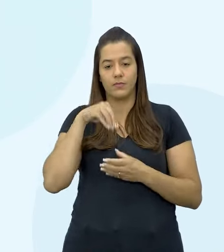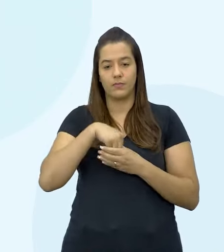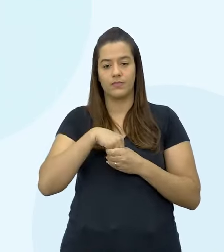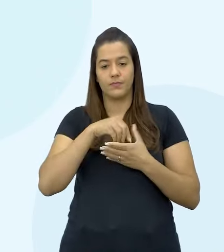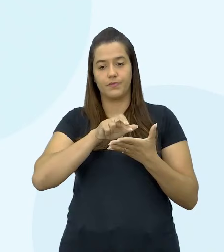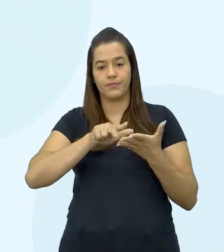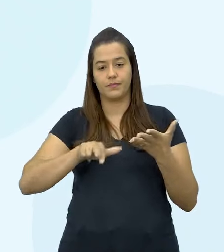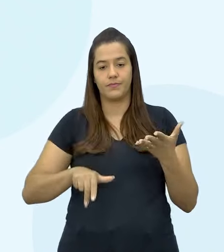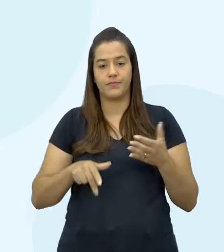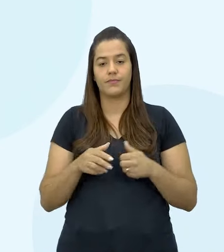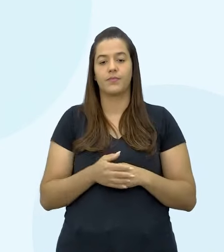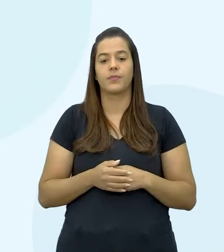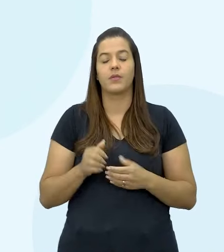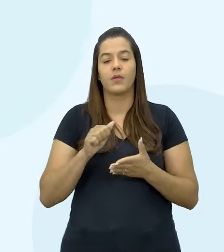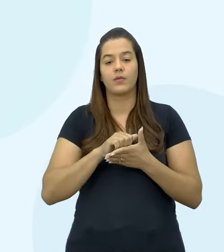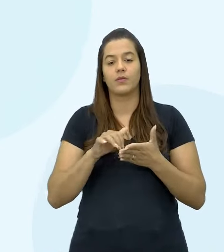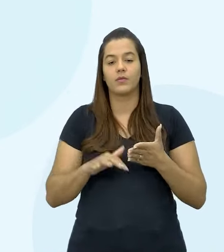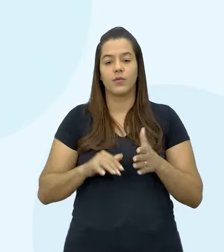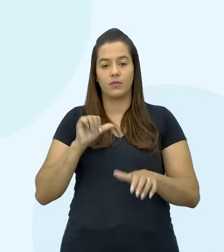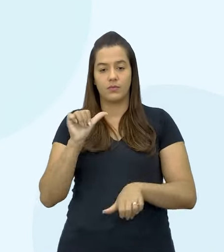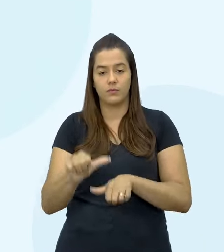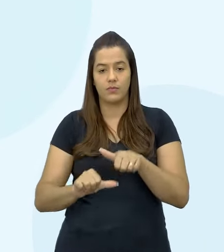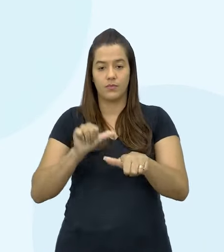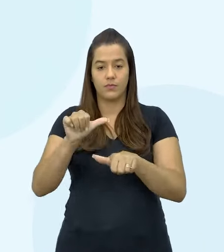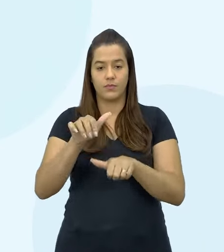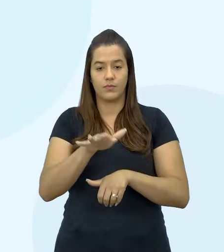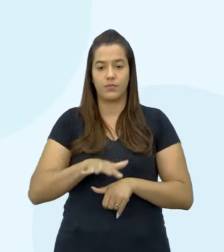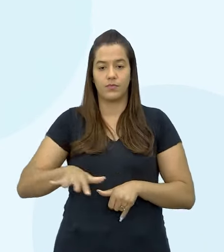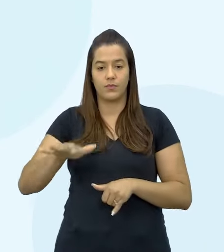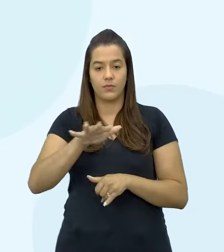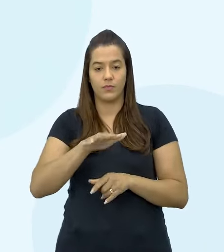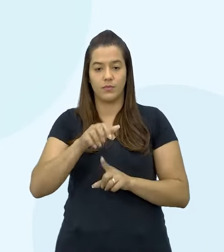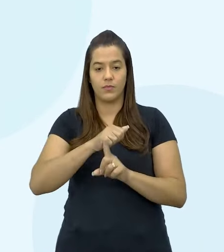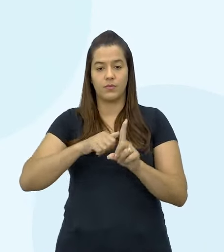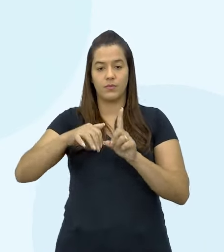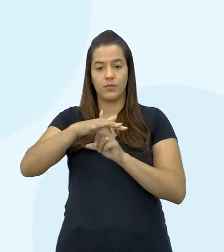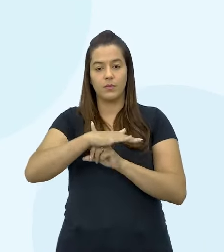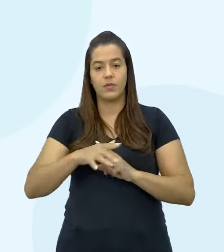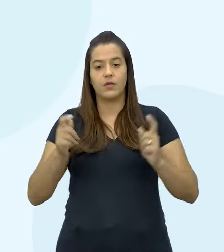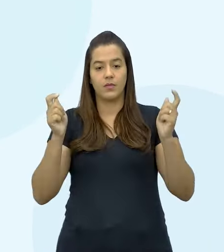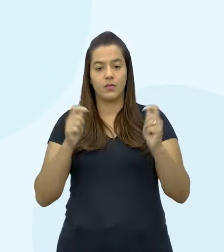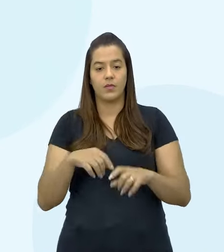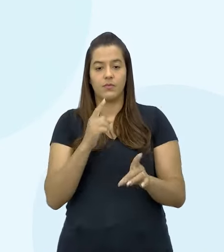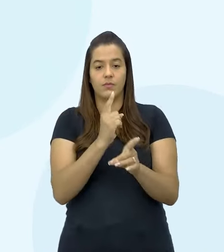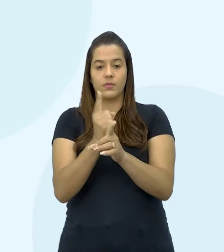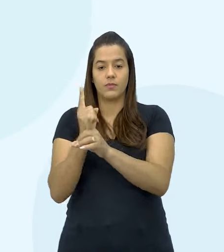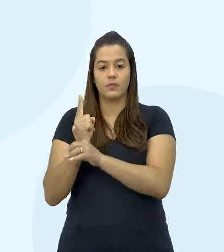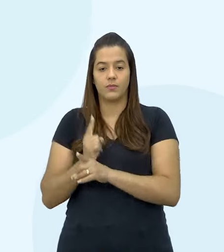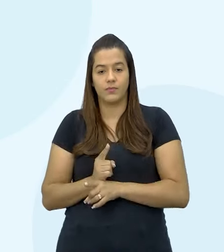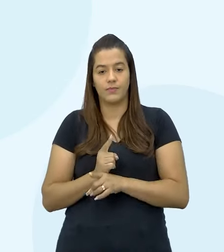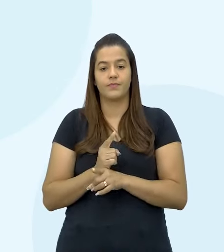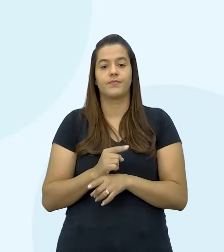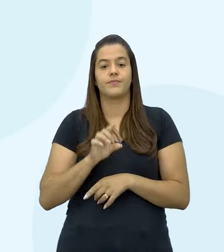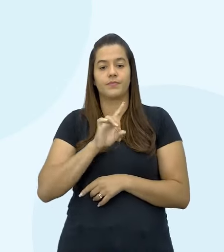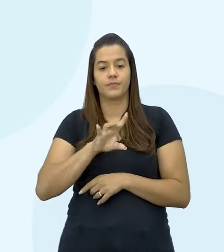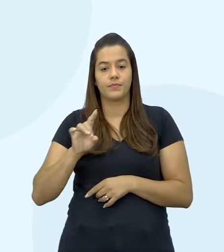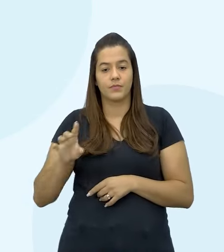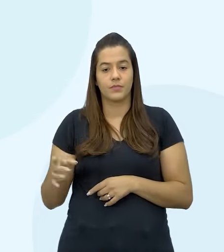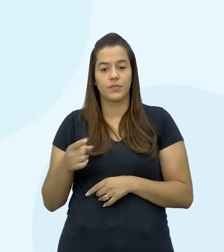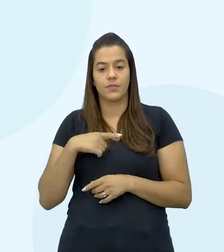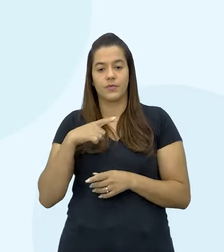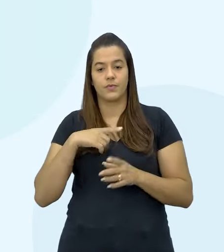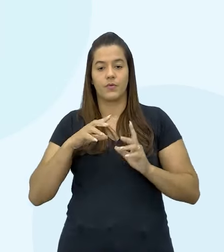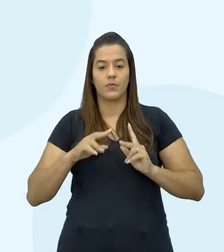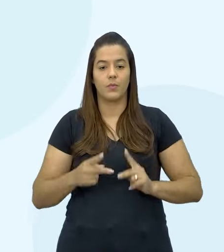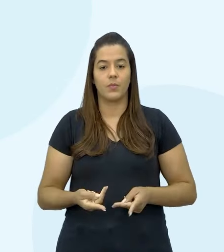né? Bom, na atividade do componente transformação do espaço geográfico e sociedade, os estudantes identificam, com base em diferentes